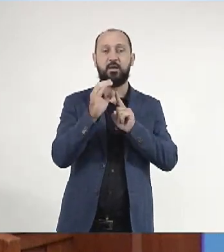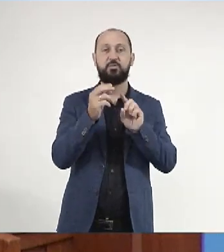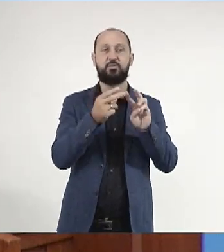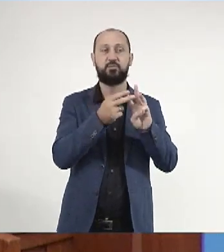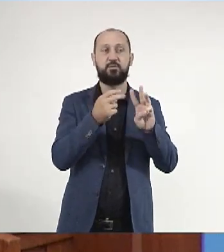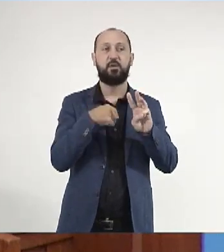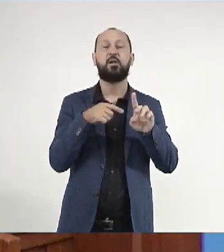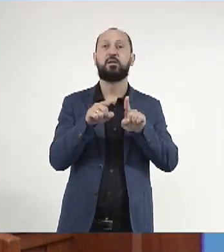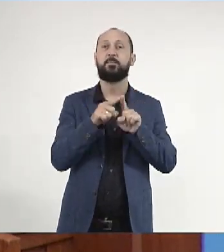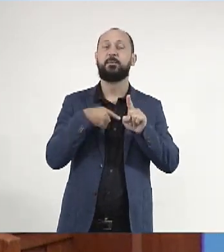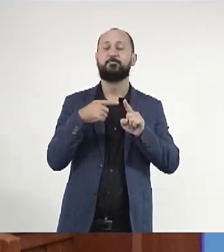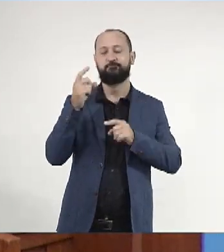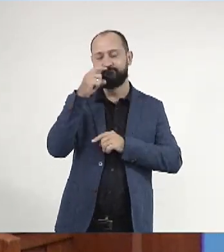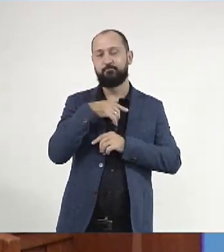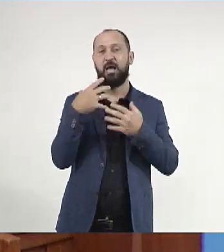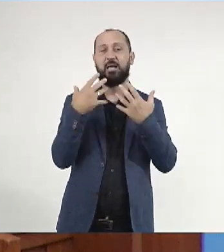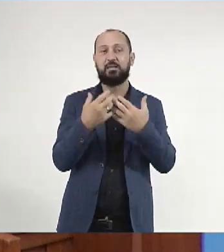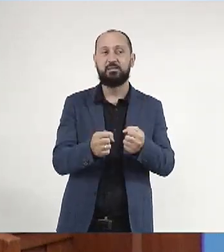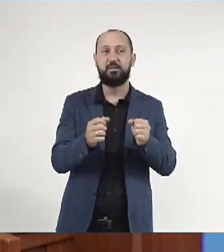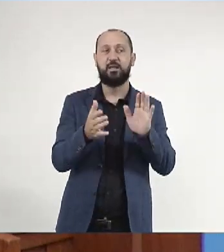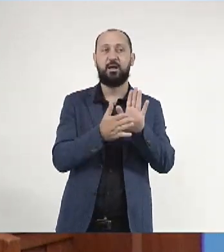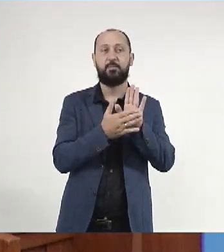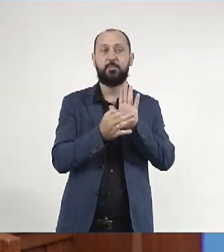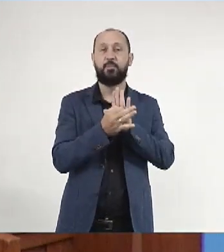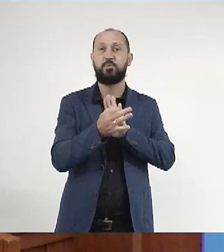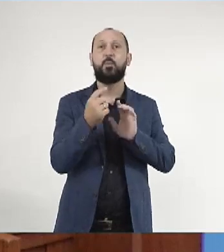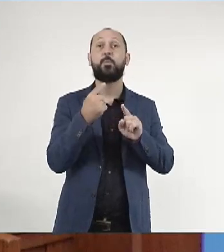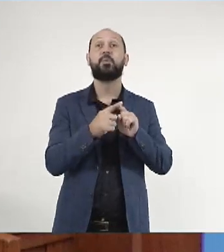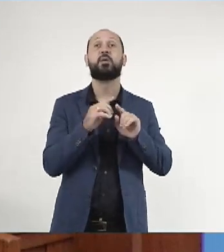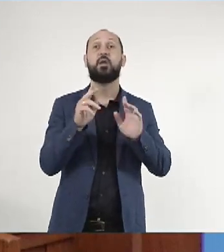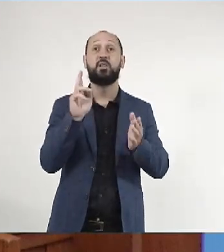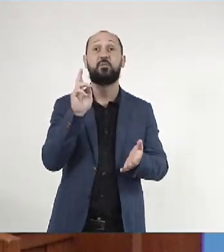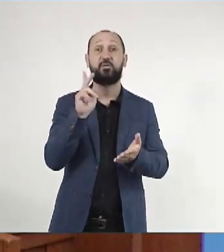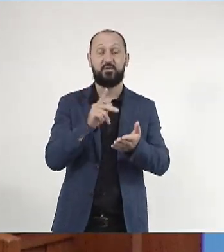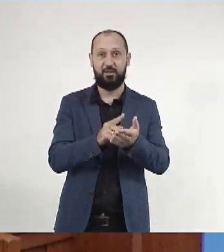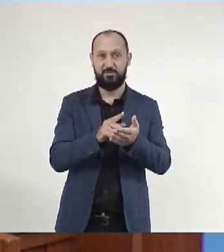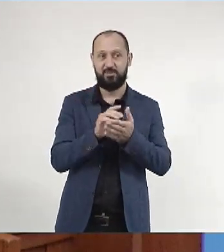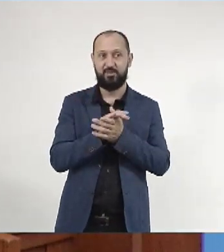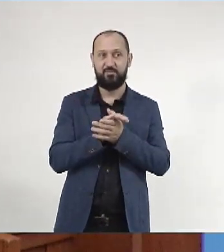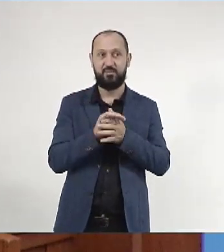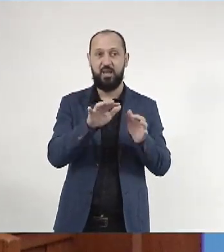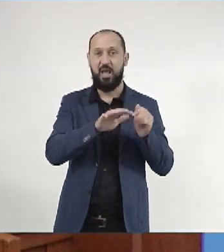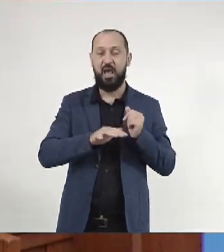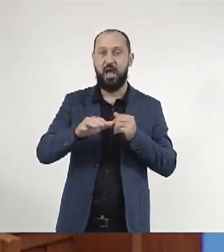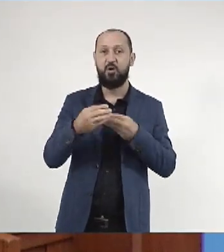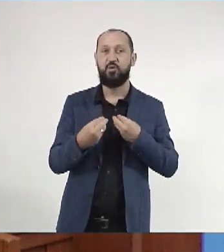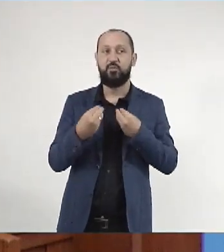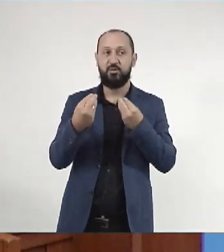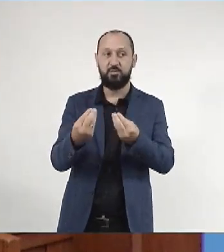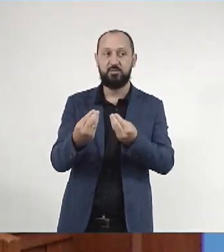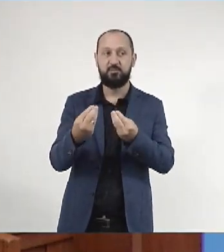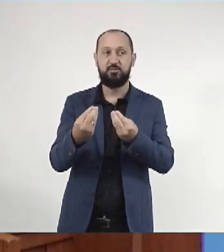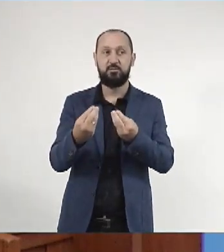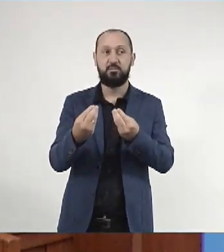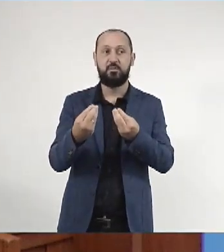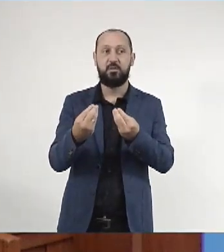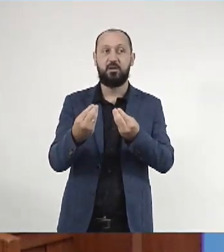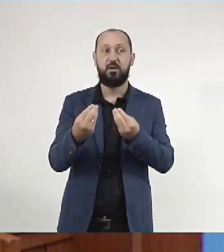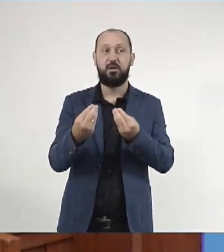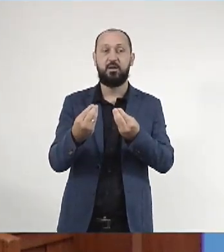também resistente em aceitar a proposta, porque, na verdade, a área oferecida era